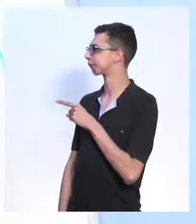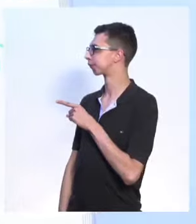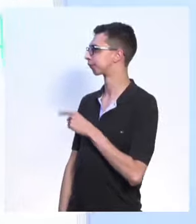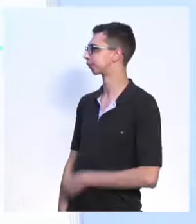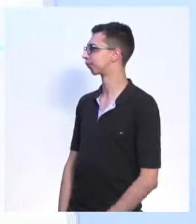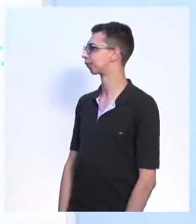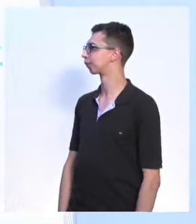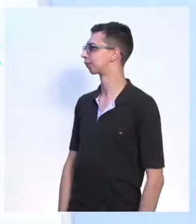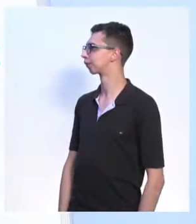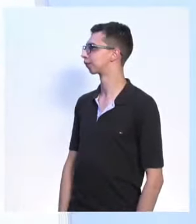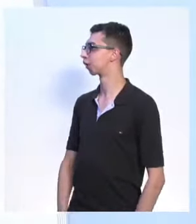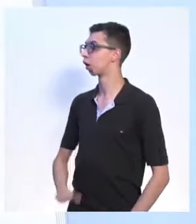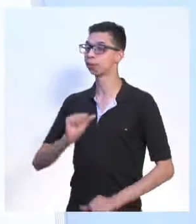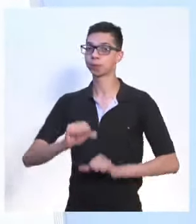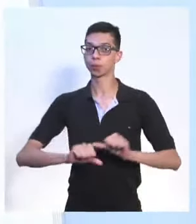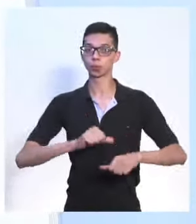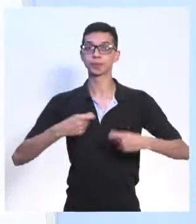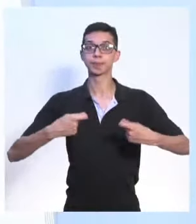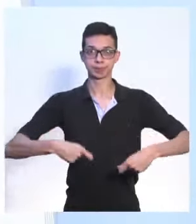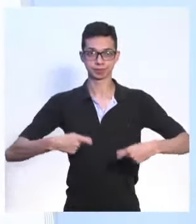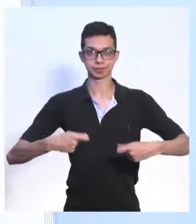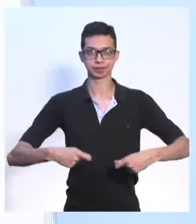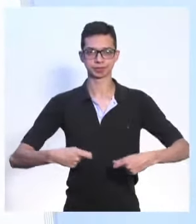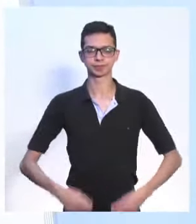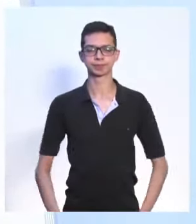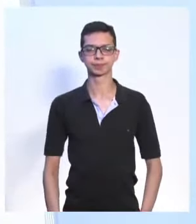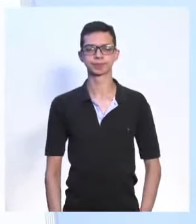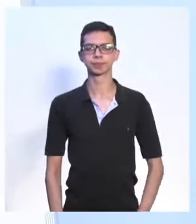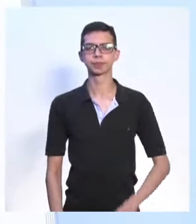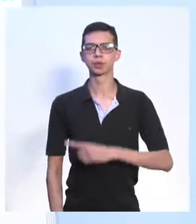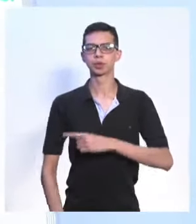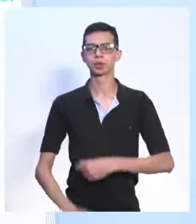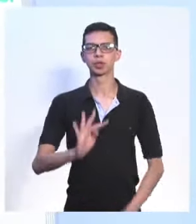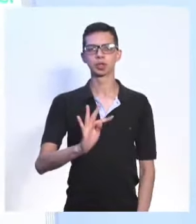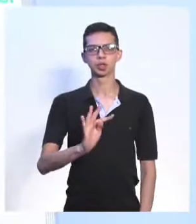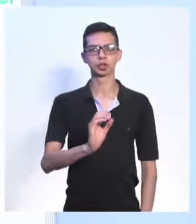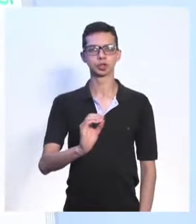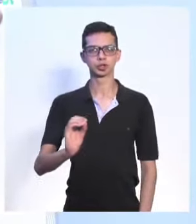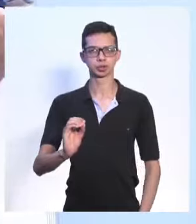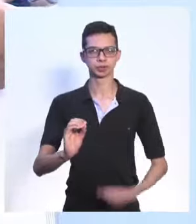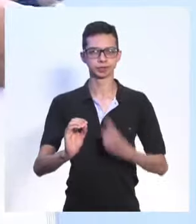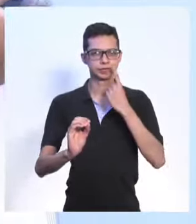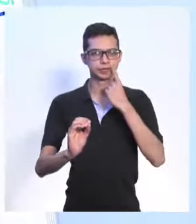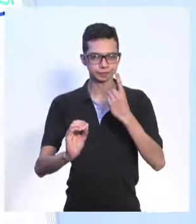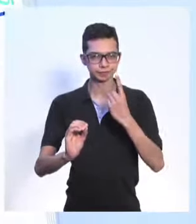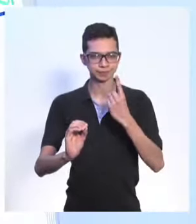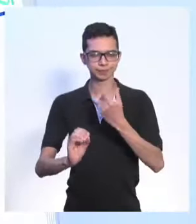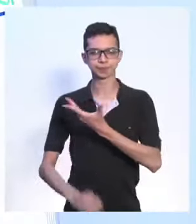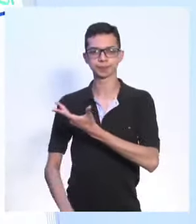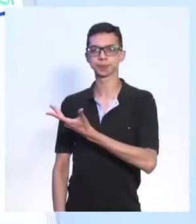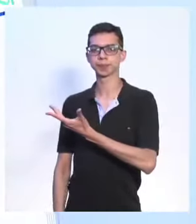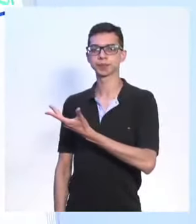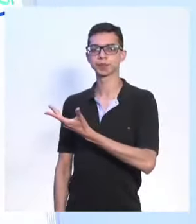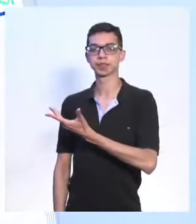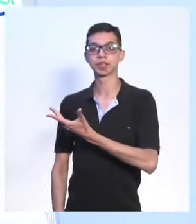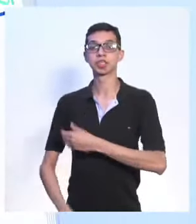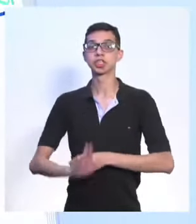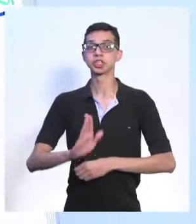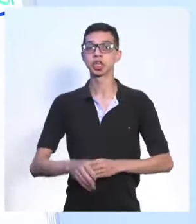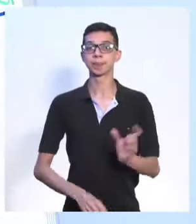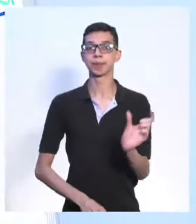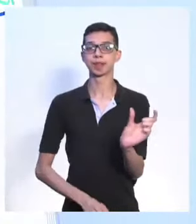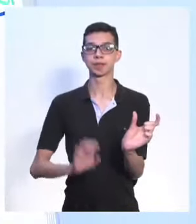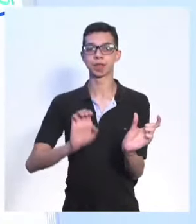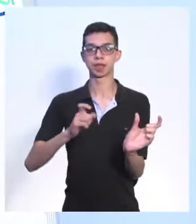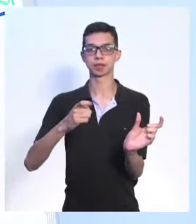alterar. Hein? Quando a gente está falando desse too aqui, eu já tenho expensive. Então, se aqui é uma palavrinha que eu